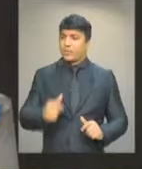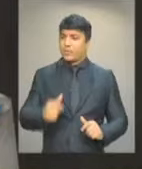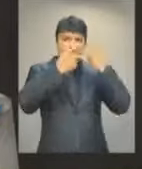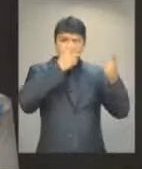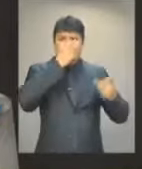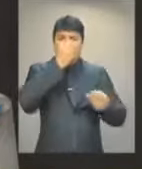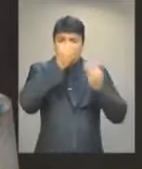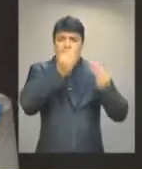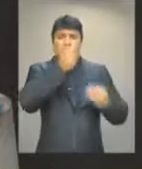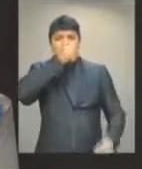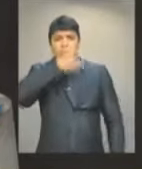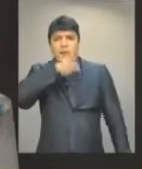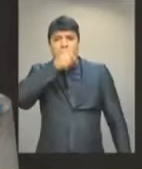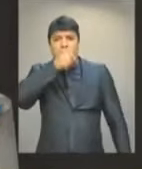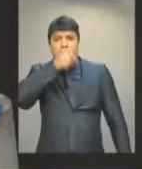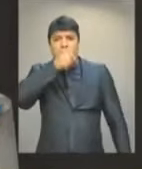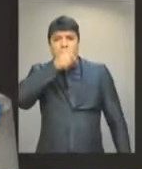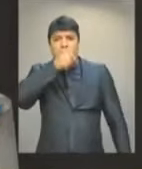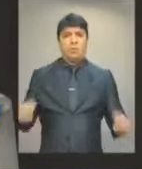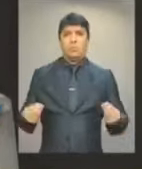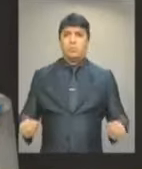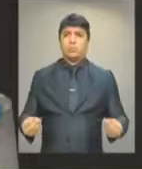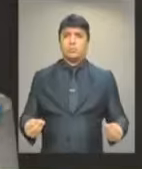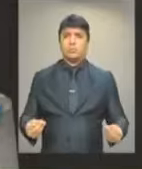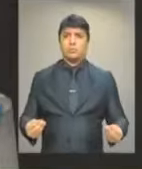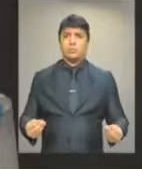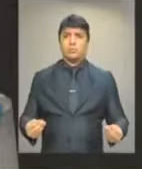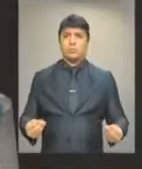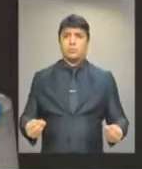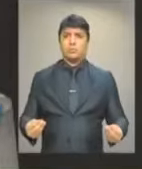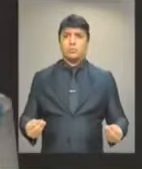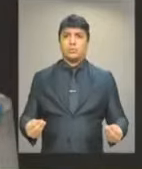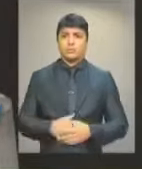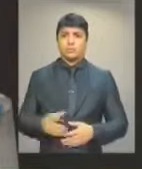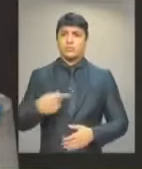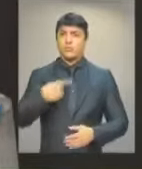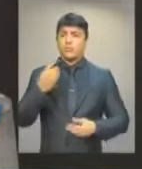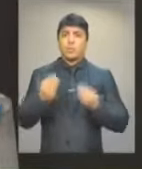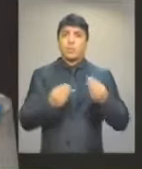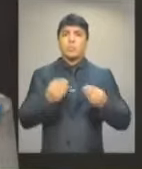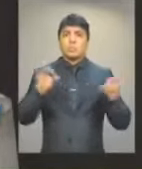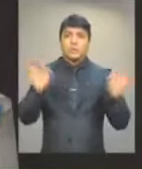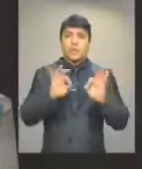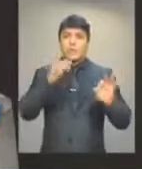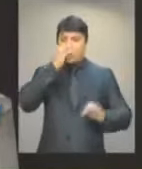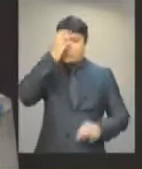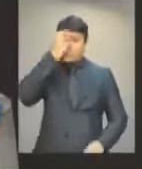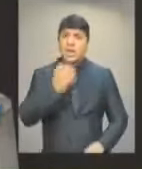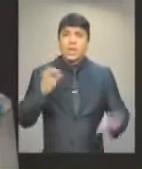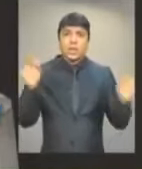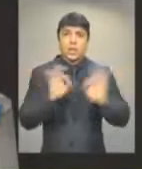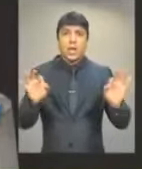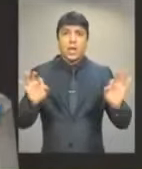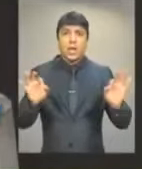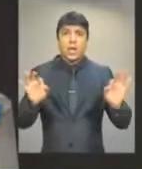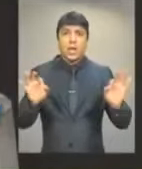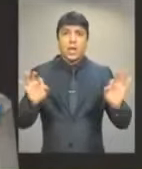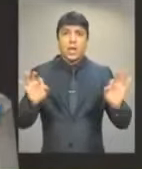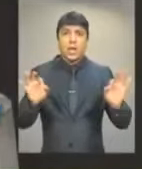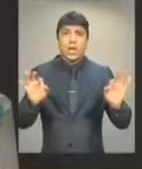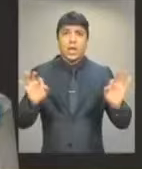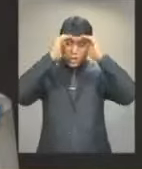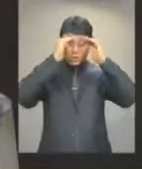pilhéria com o que estava acontecendo. Não tratou de forma séria e